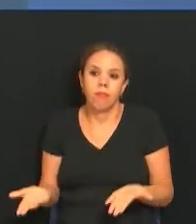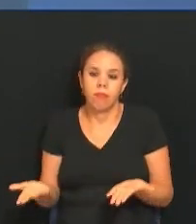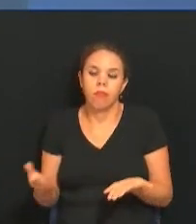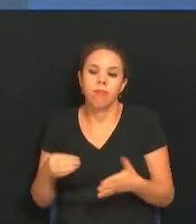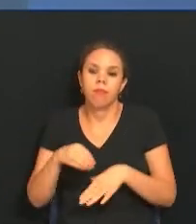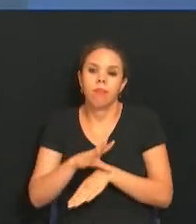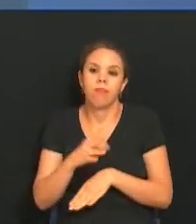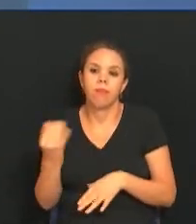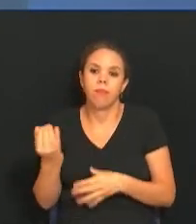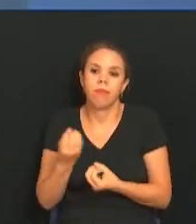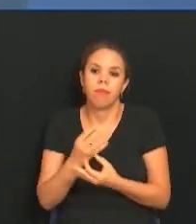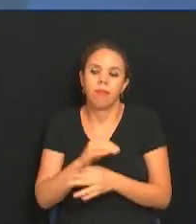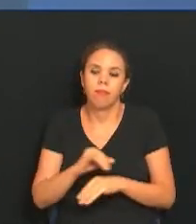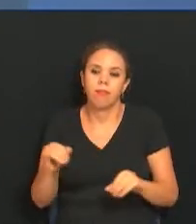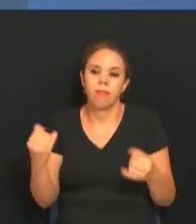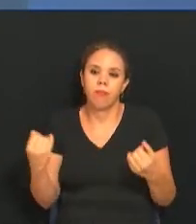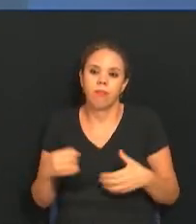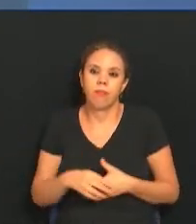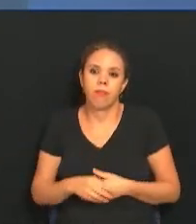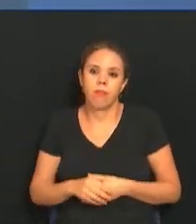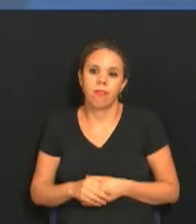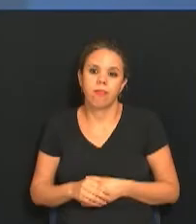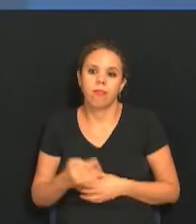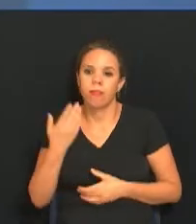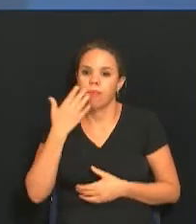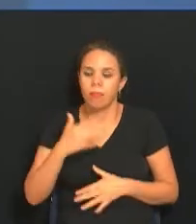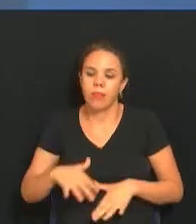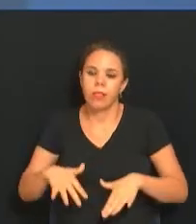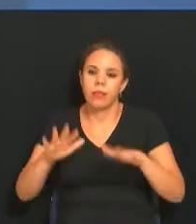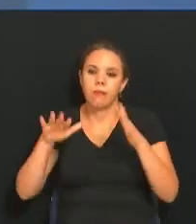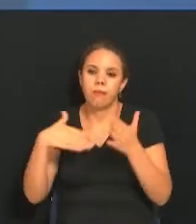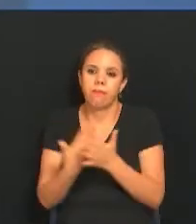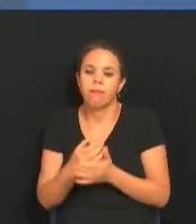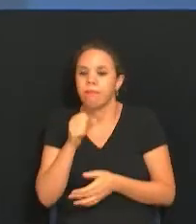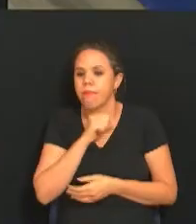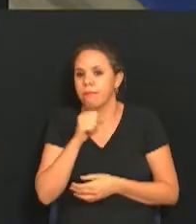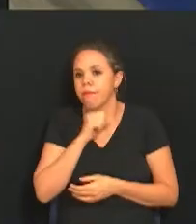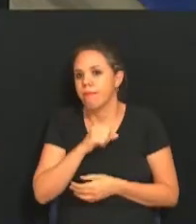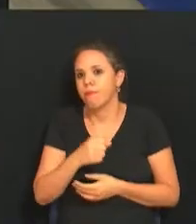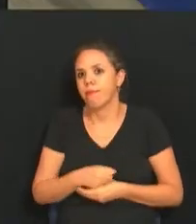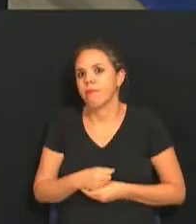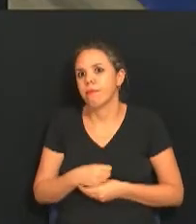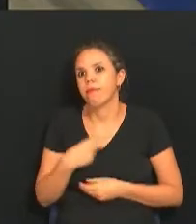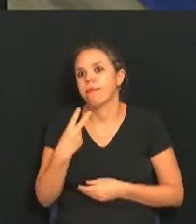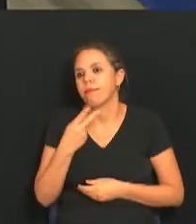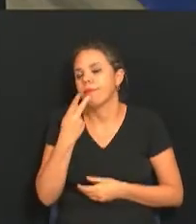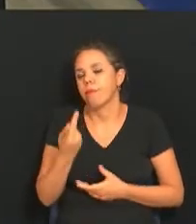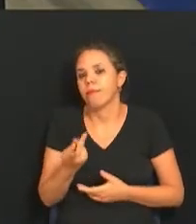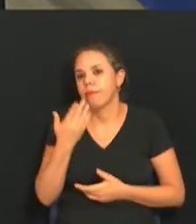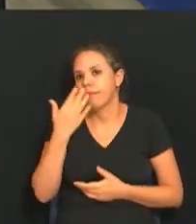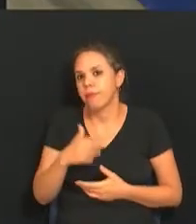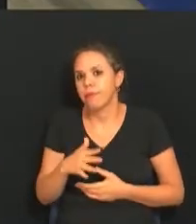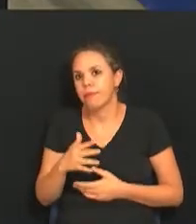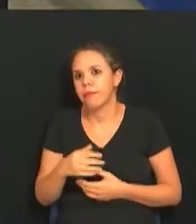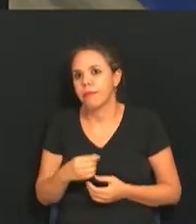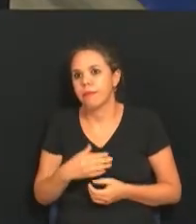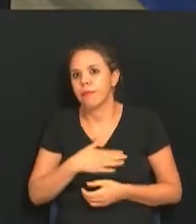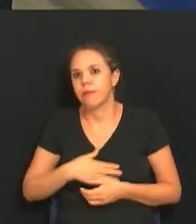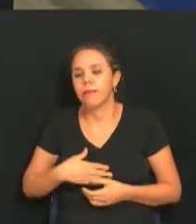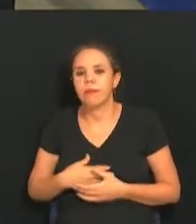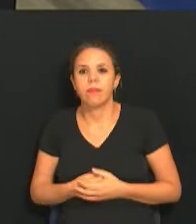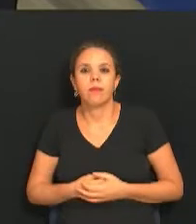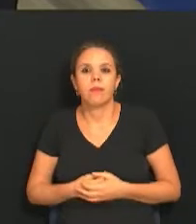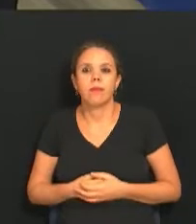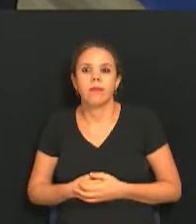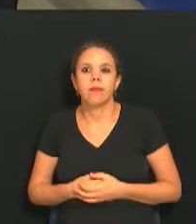a informação necessária desde as crianças até os idosos. Vereador, falando um pouquinho de criança que gosta muito de